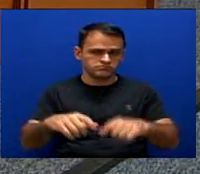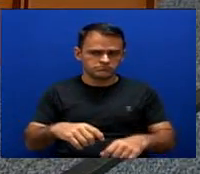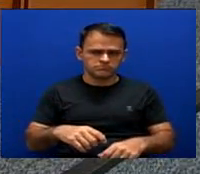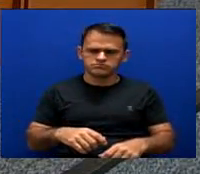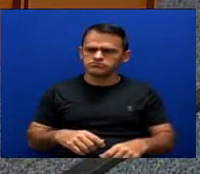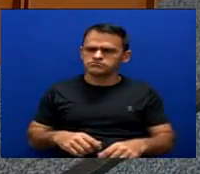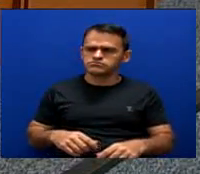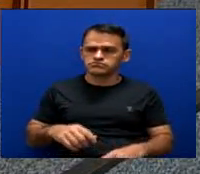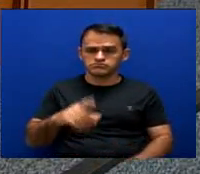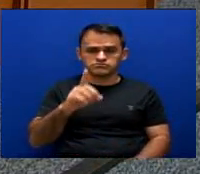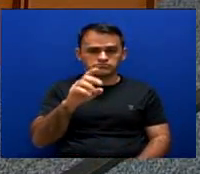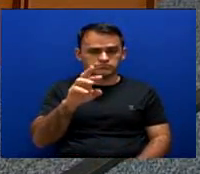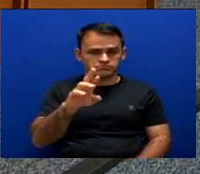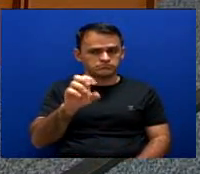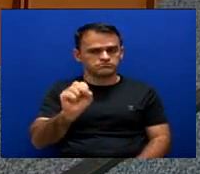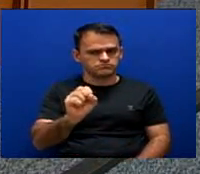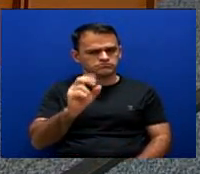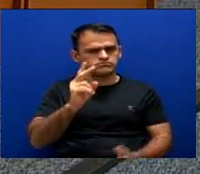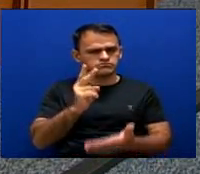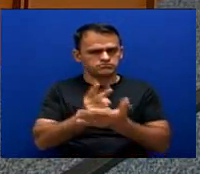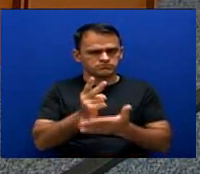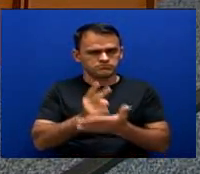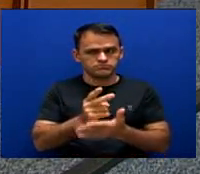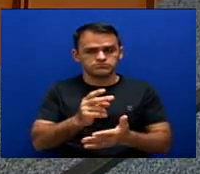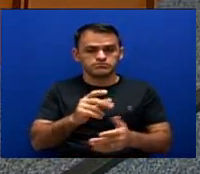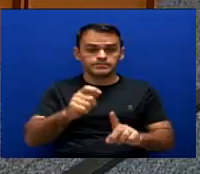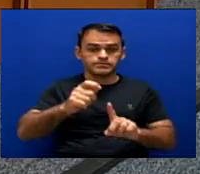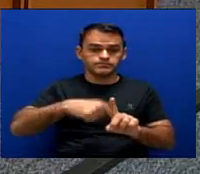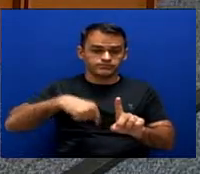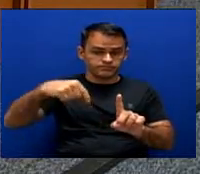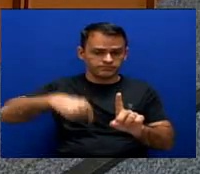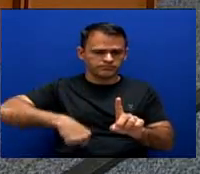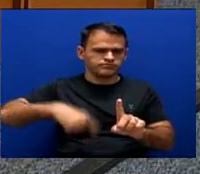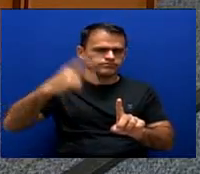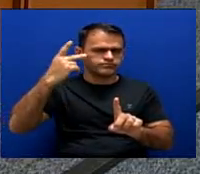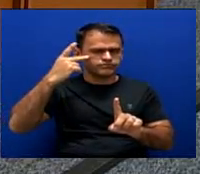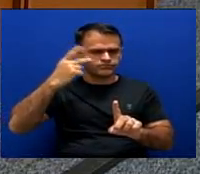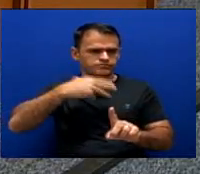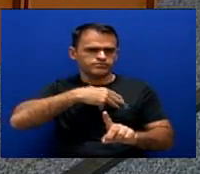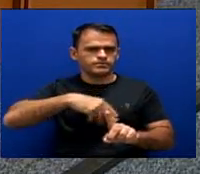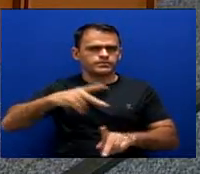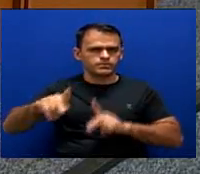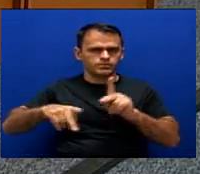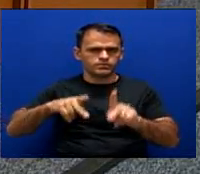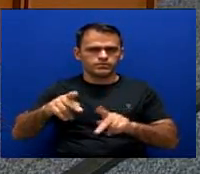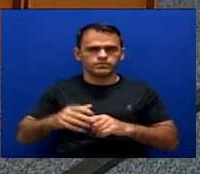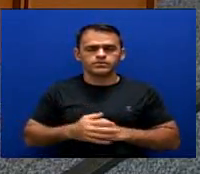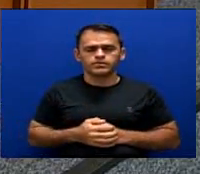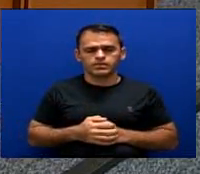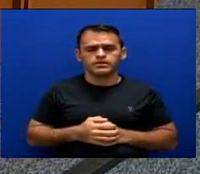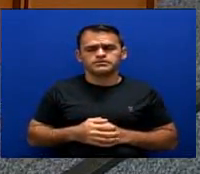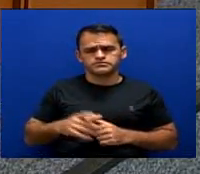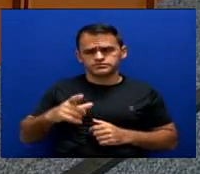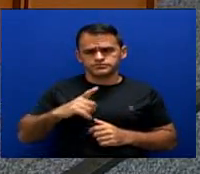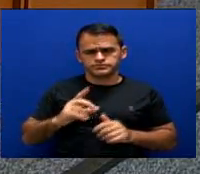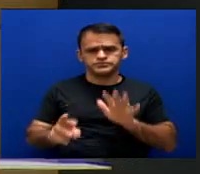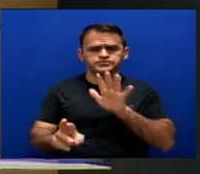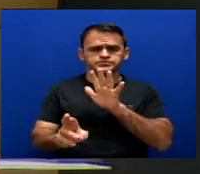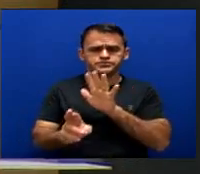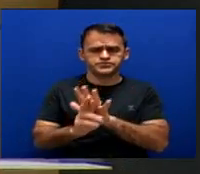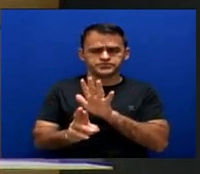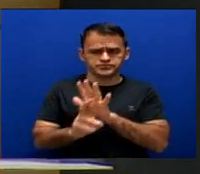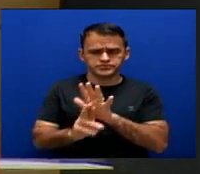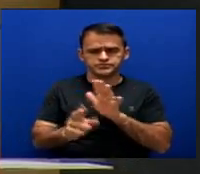drs só este mês que foi em são paulo no ministério público mesmo sabe porquê porque nós podemos pegar aquele tem representantes da